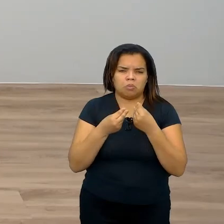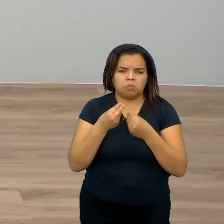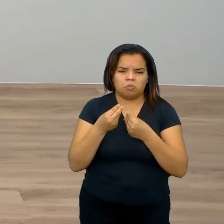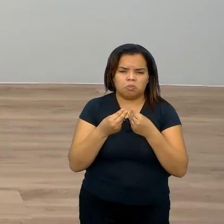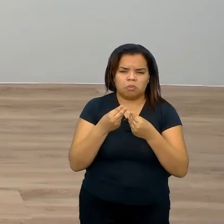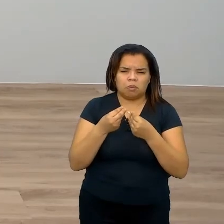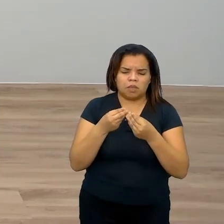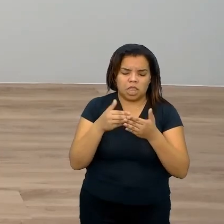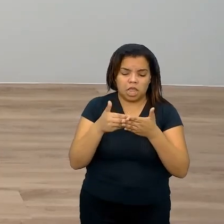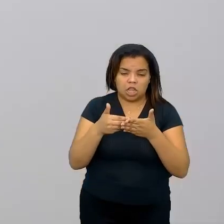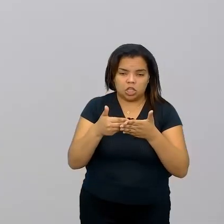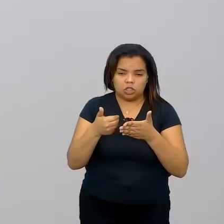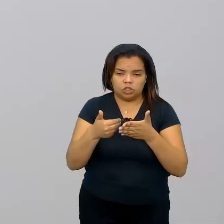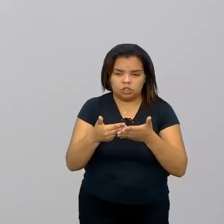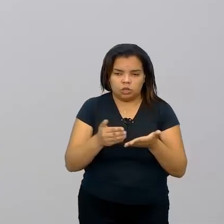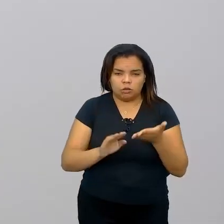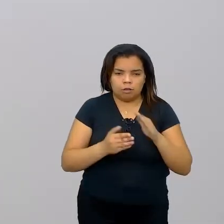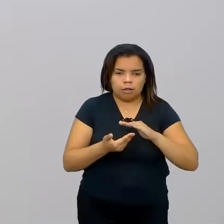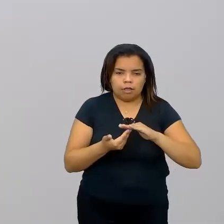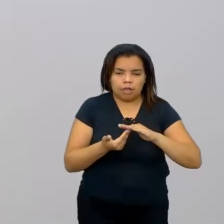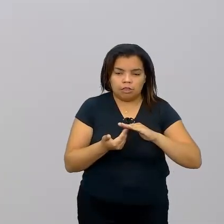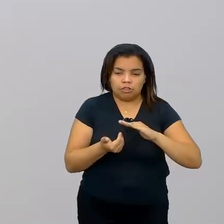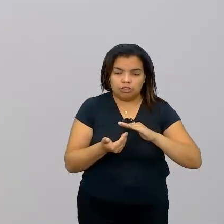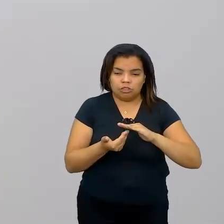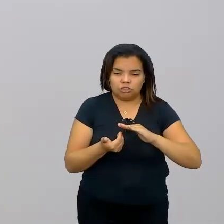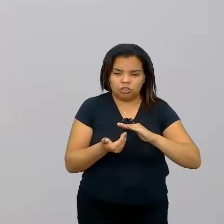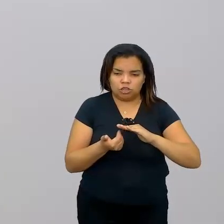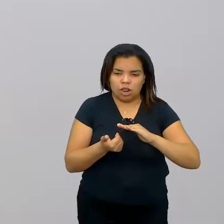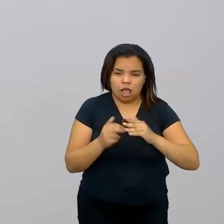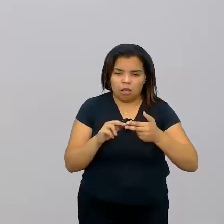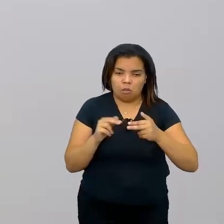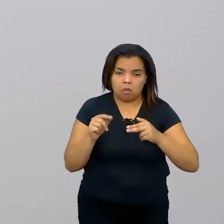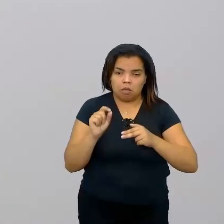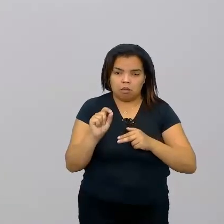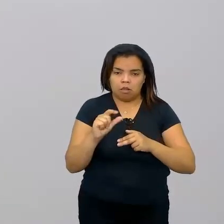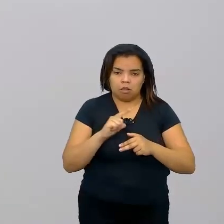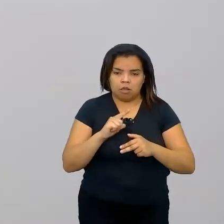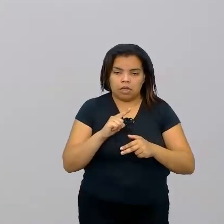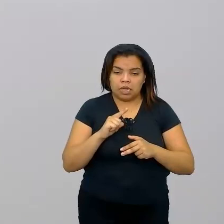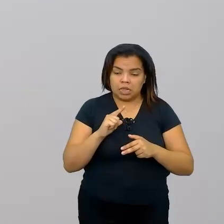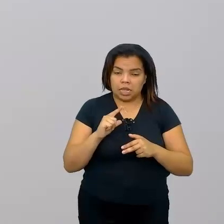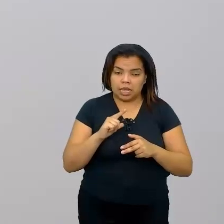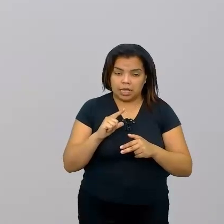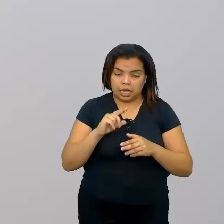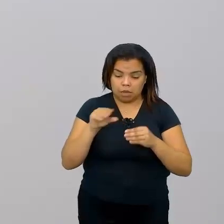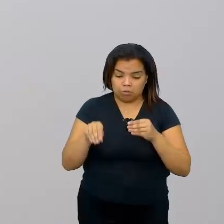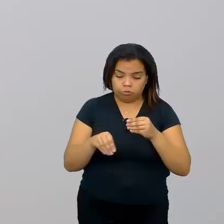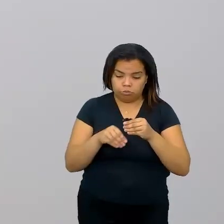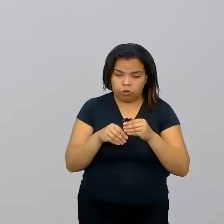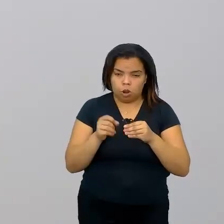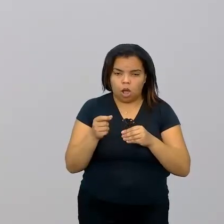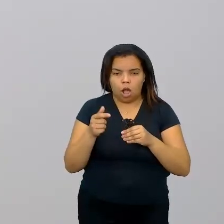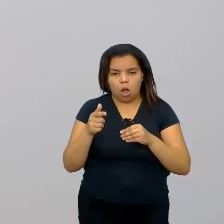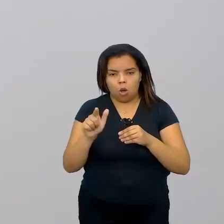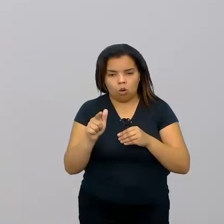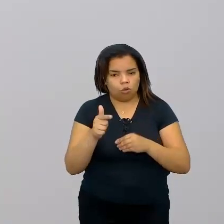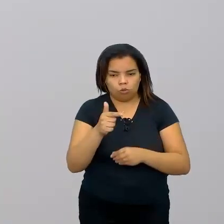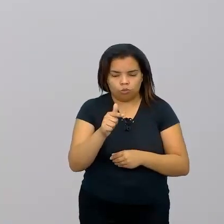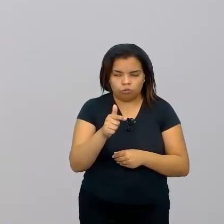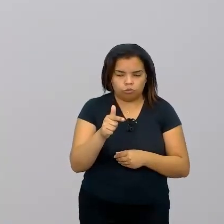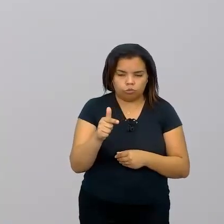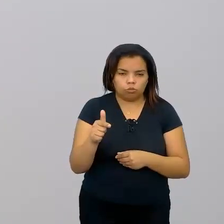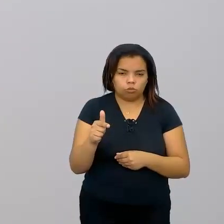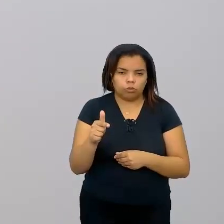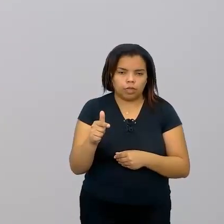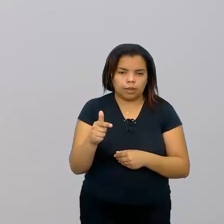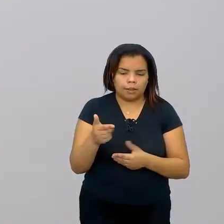genética, inserir depois um gene correto e aí o paciente, né, acaba não desenvolvendo e não